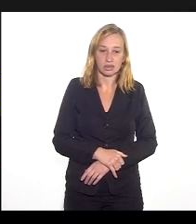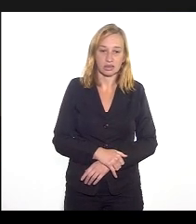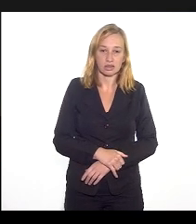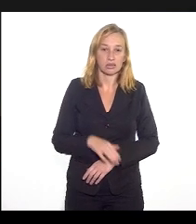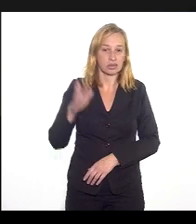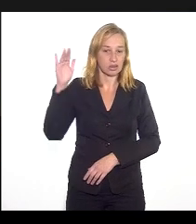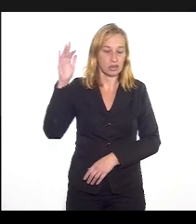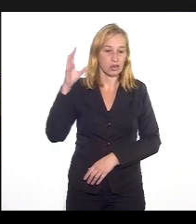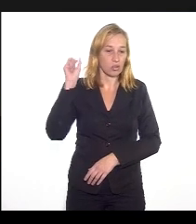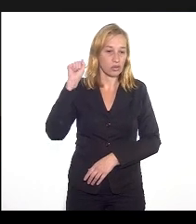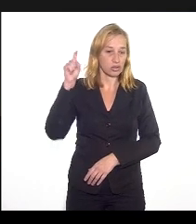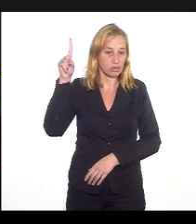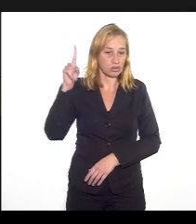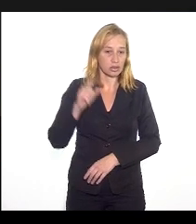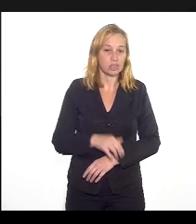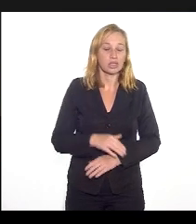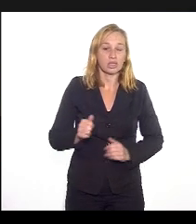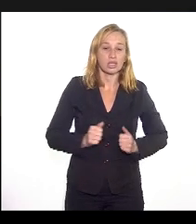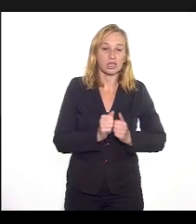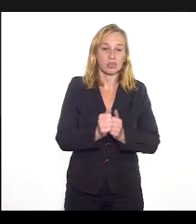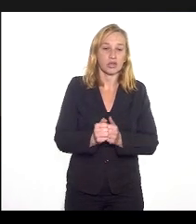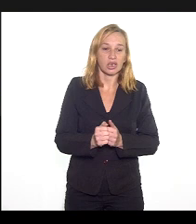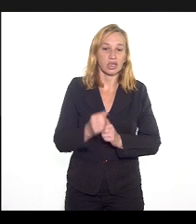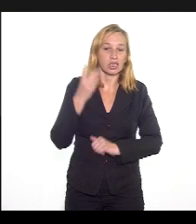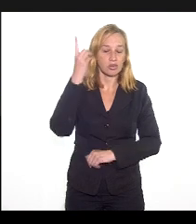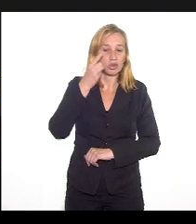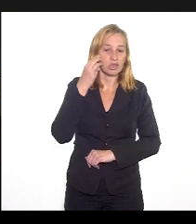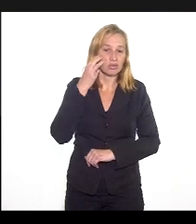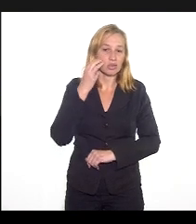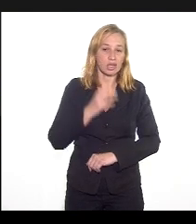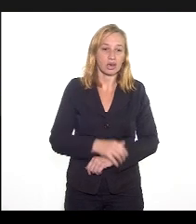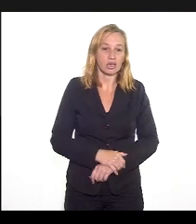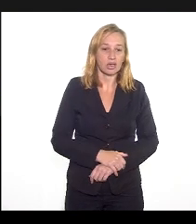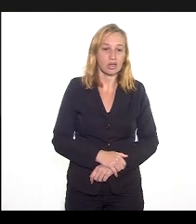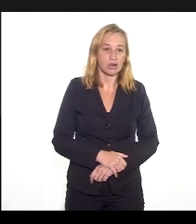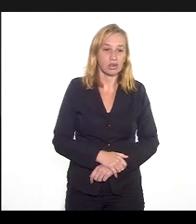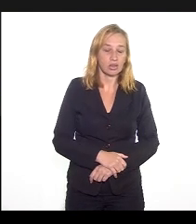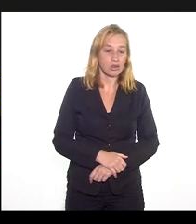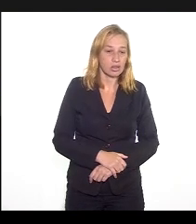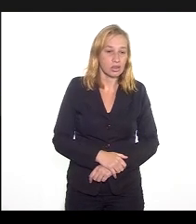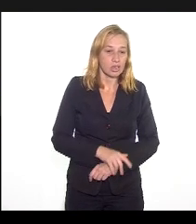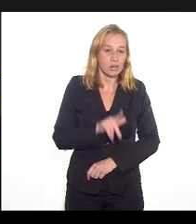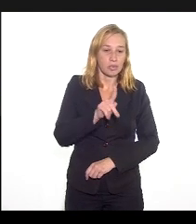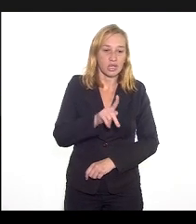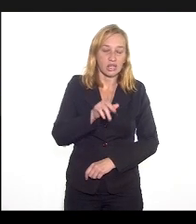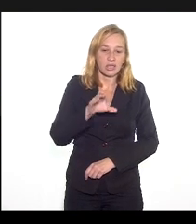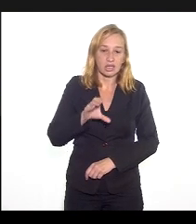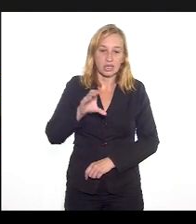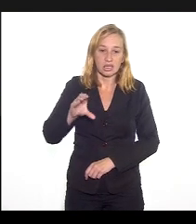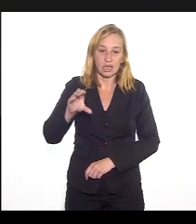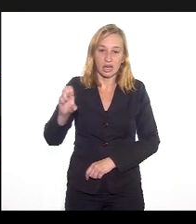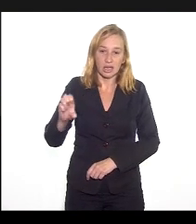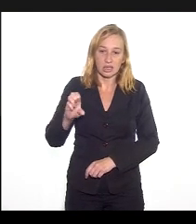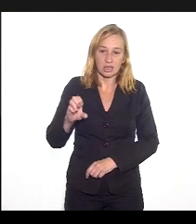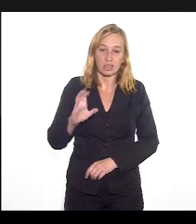Na escuta. Quero encaminhar aqui, Valdec. Um fala do PCCS, está